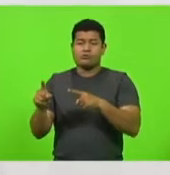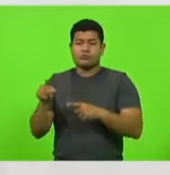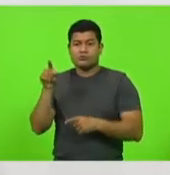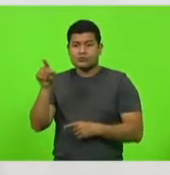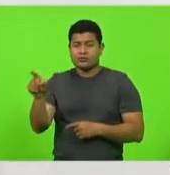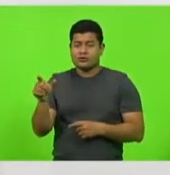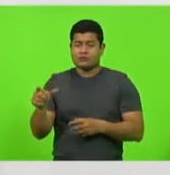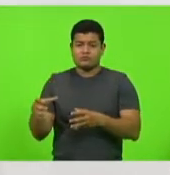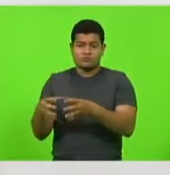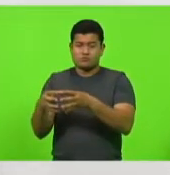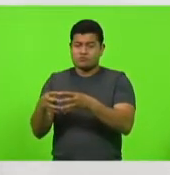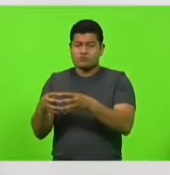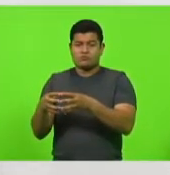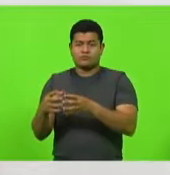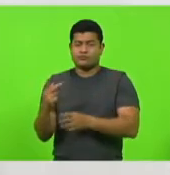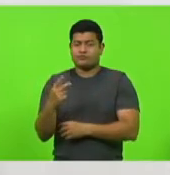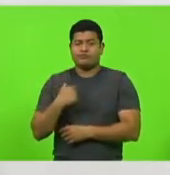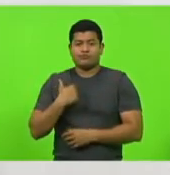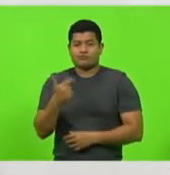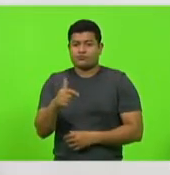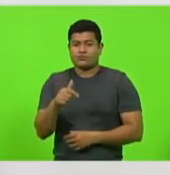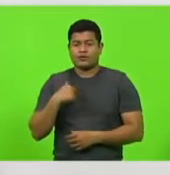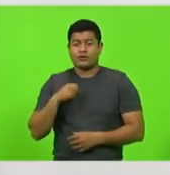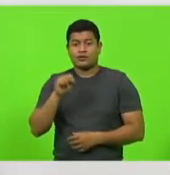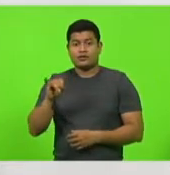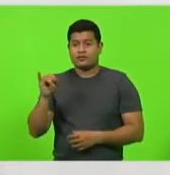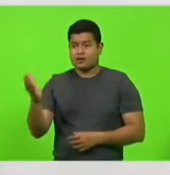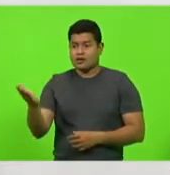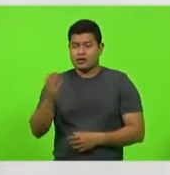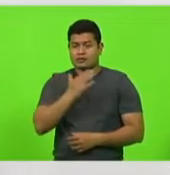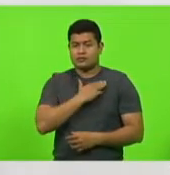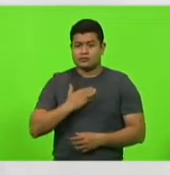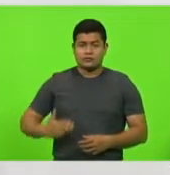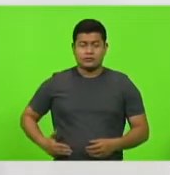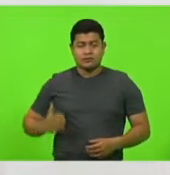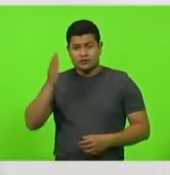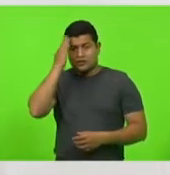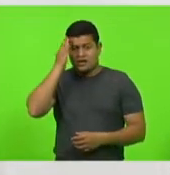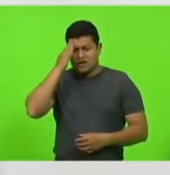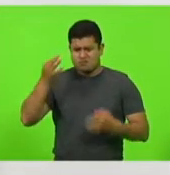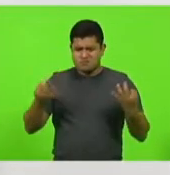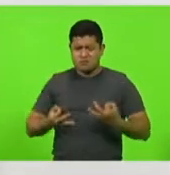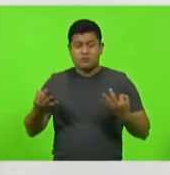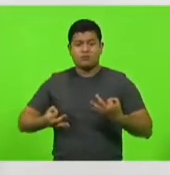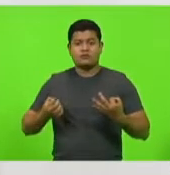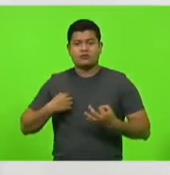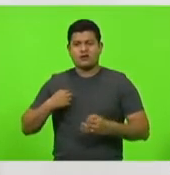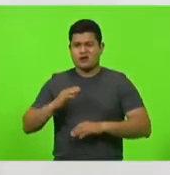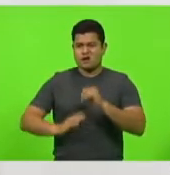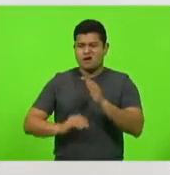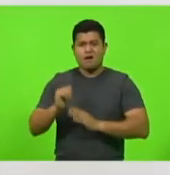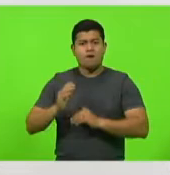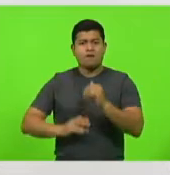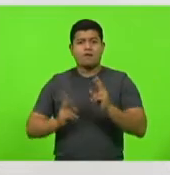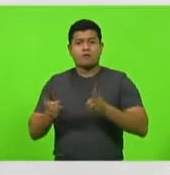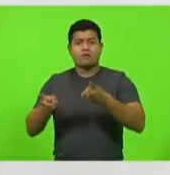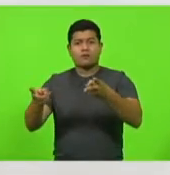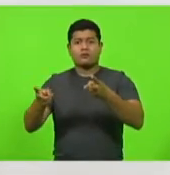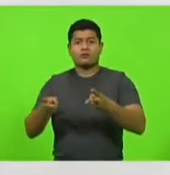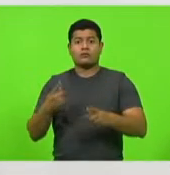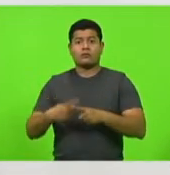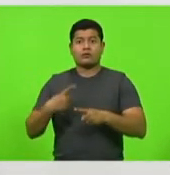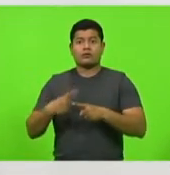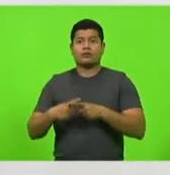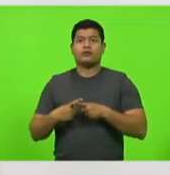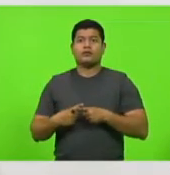Supremo Tribunal Federal. E se o ministro sabe perfeitamente o que está fazendo e continua a fazer o que faz, é porque chegou